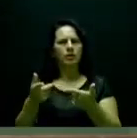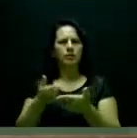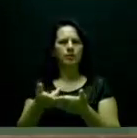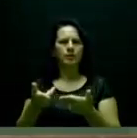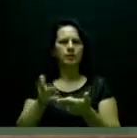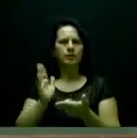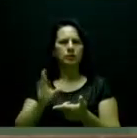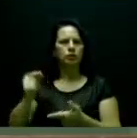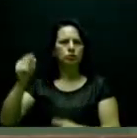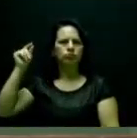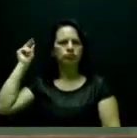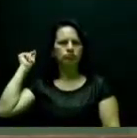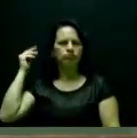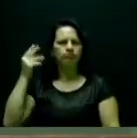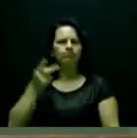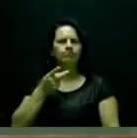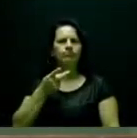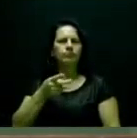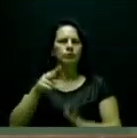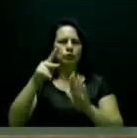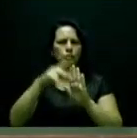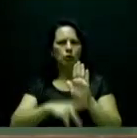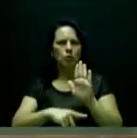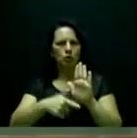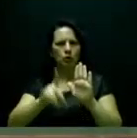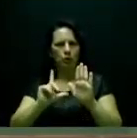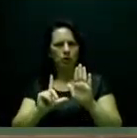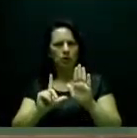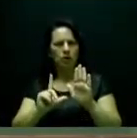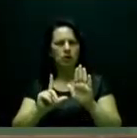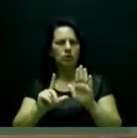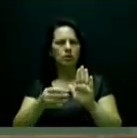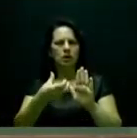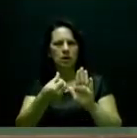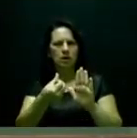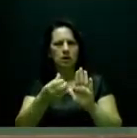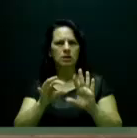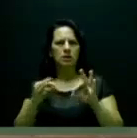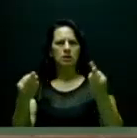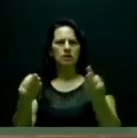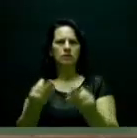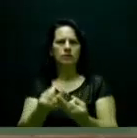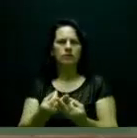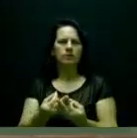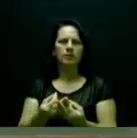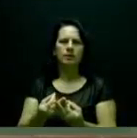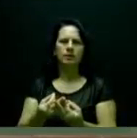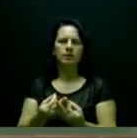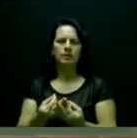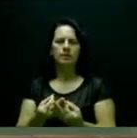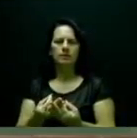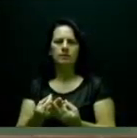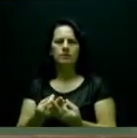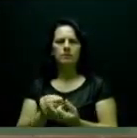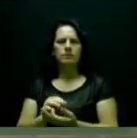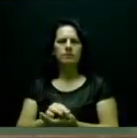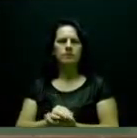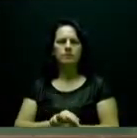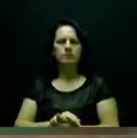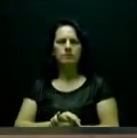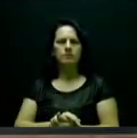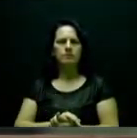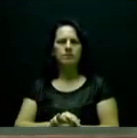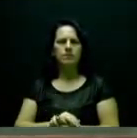Como eu disse anteriormente, no projeto anterior, foram 6 famílias, nosso vereador Ivan. 6